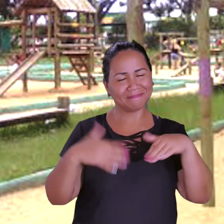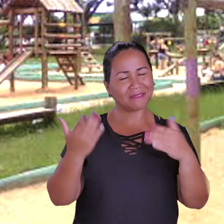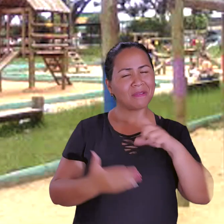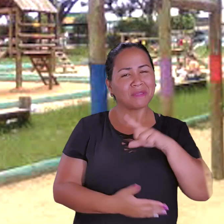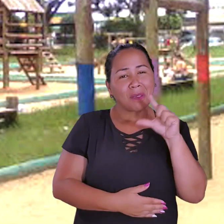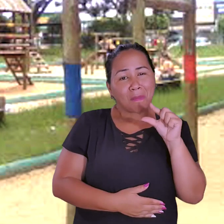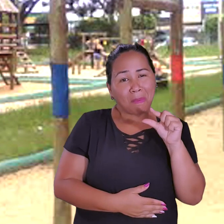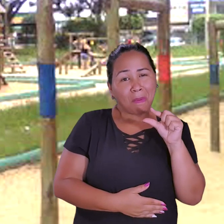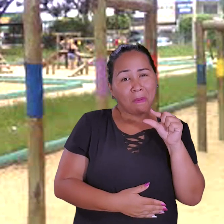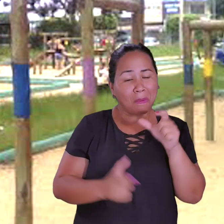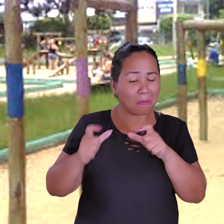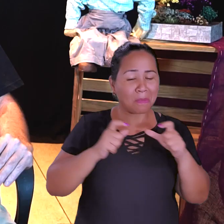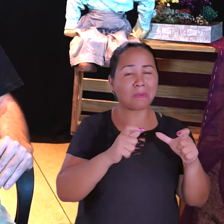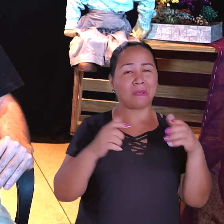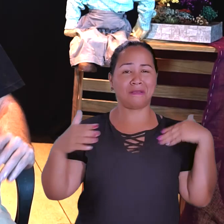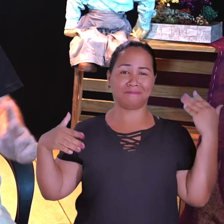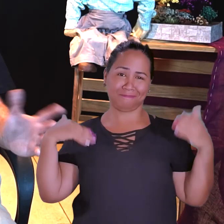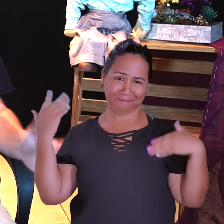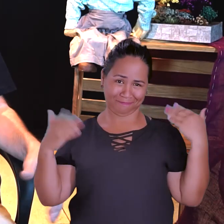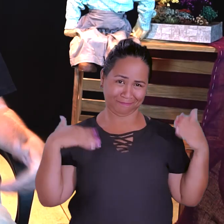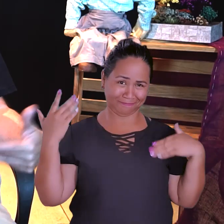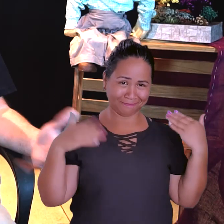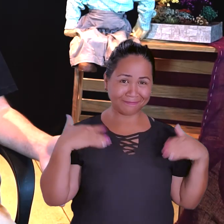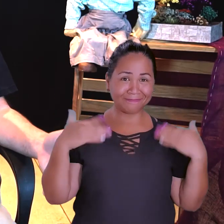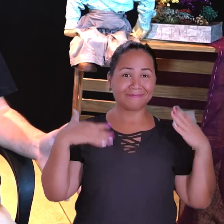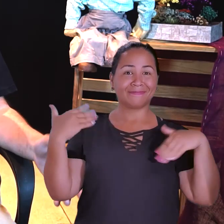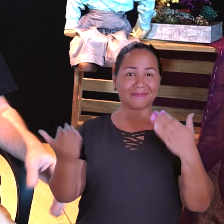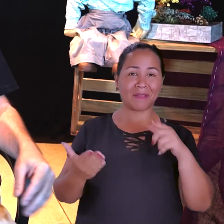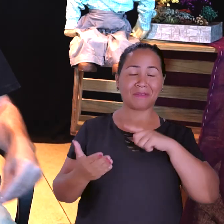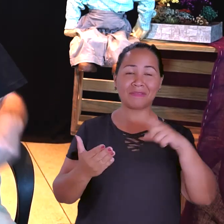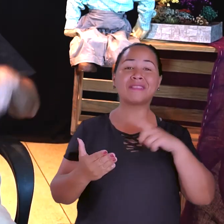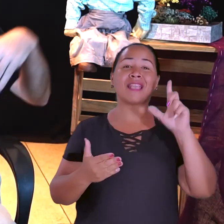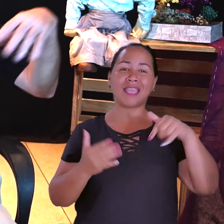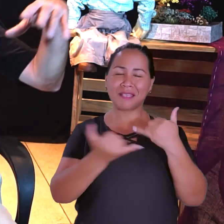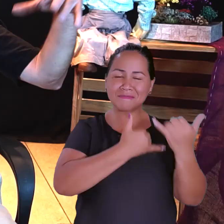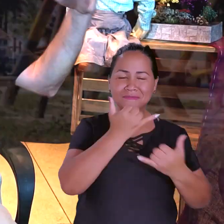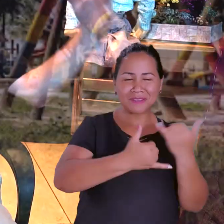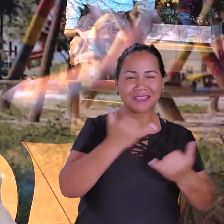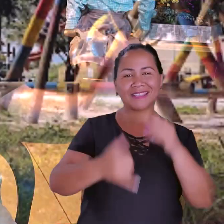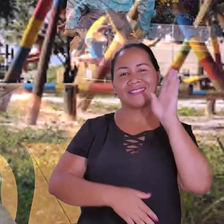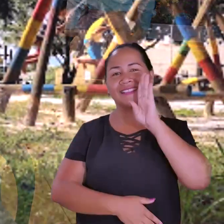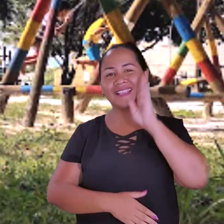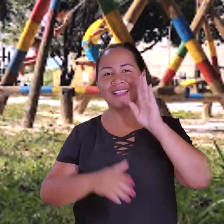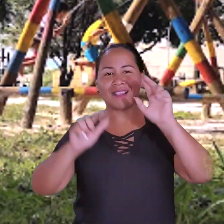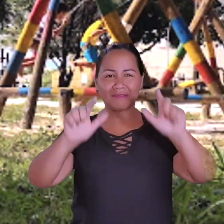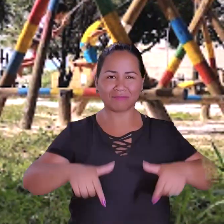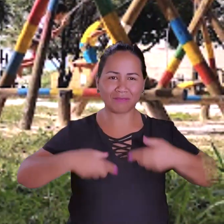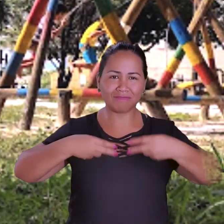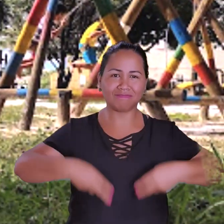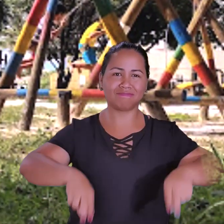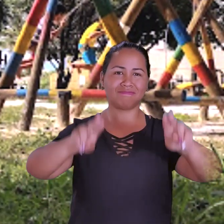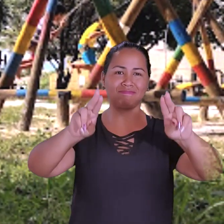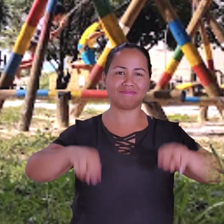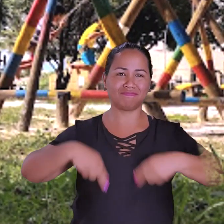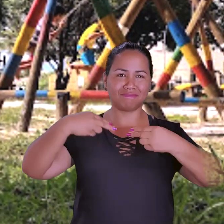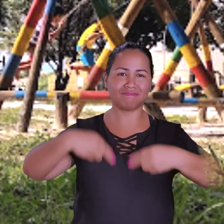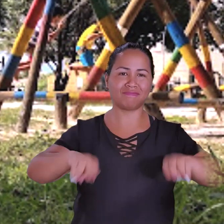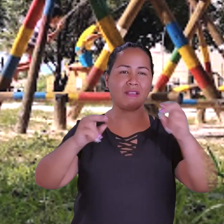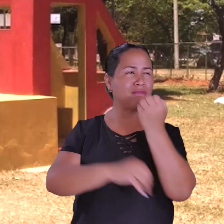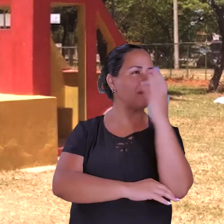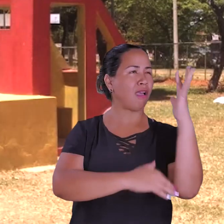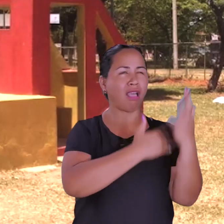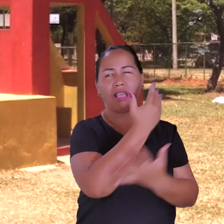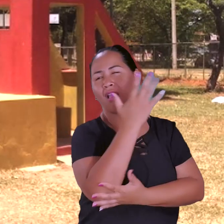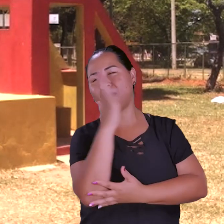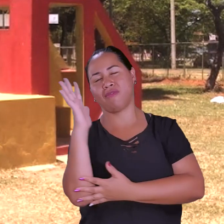de lazer, e o parque tem alguns brinquedos muito interessantes, balanço, muita árvore, então as famílias se reúnem lá